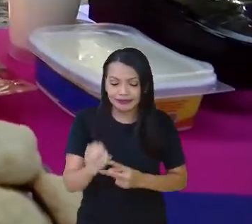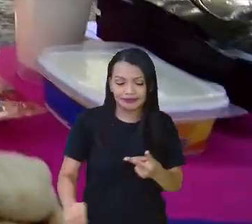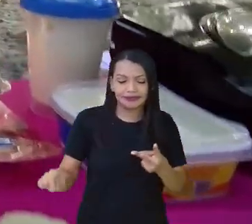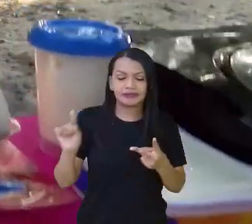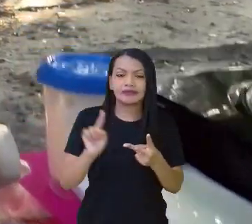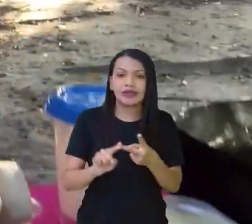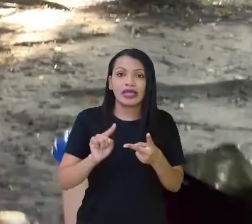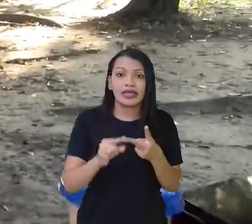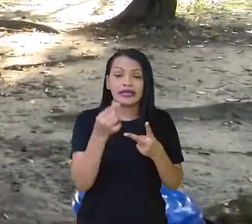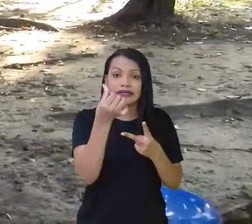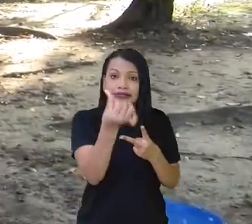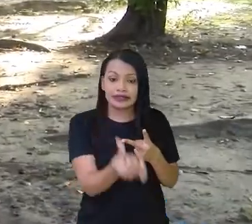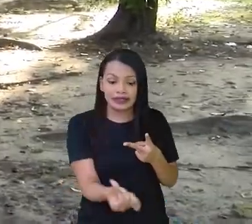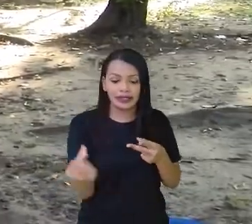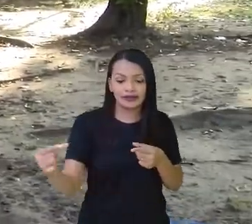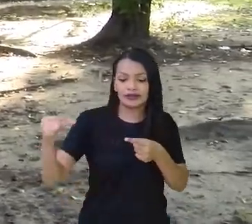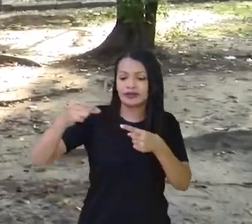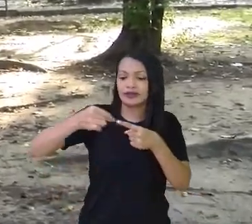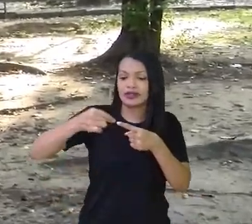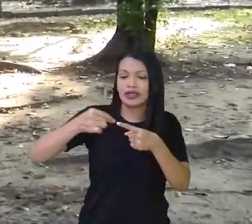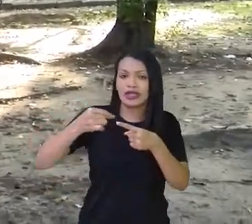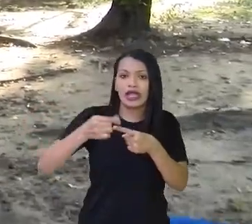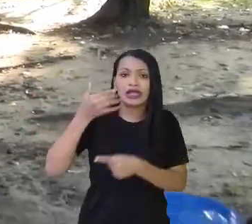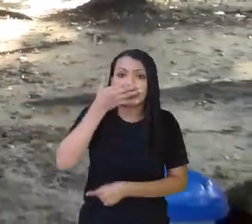6 colheres de açúcar.